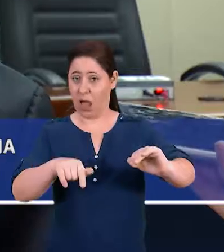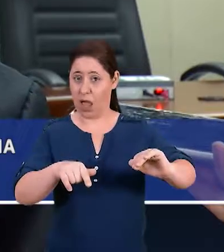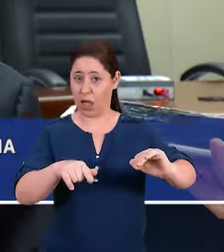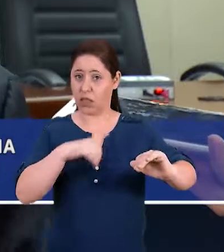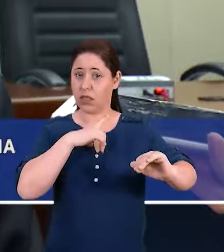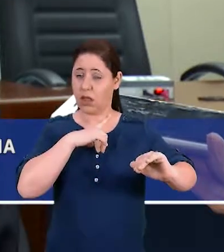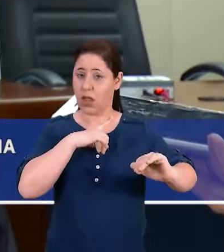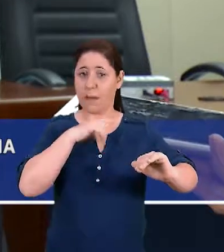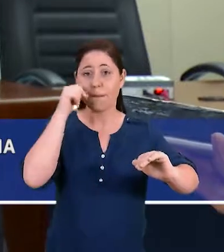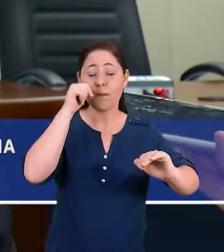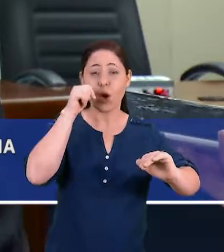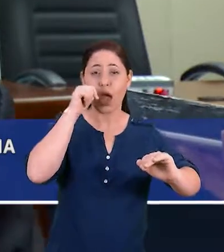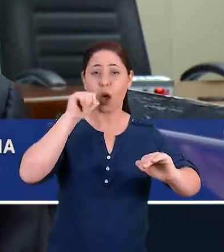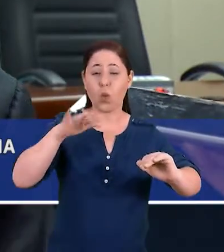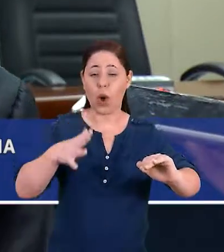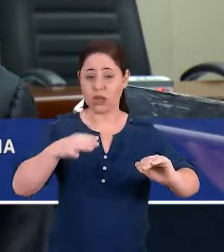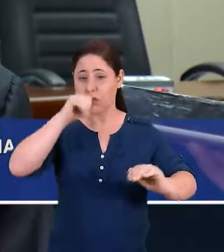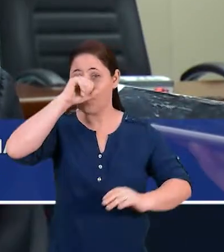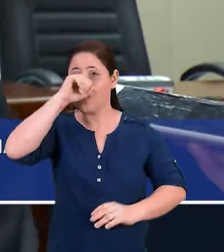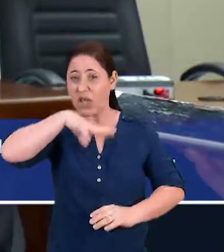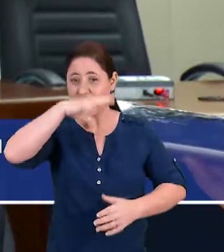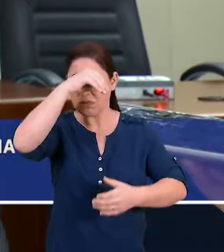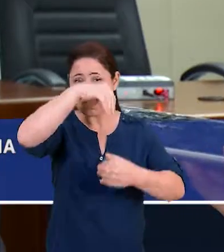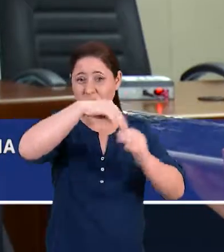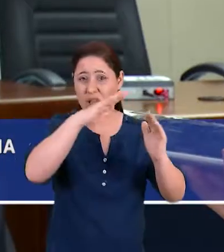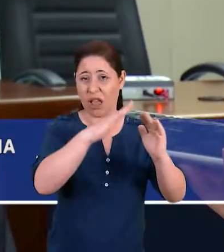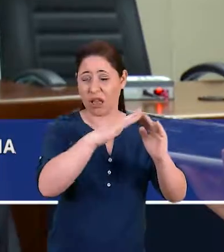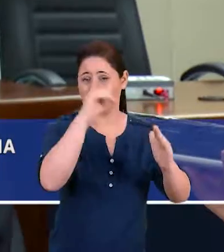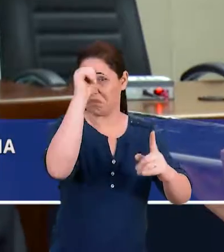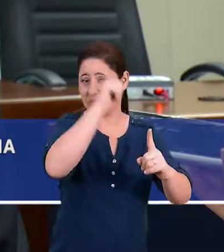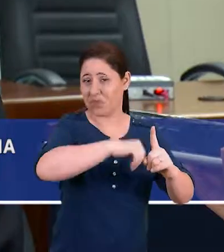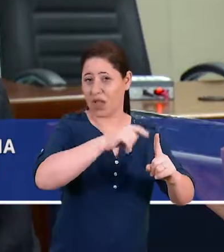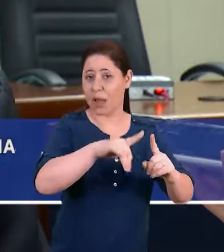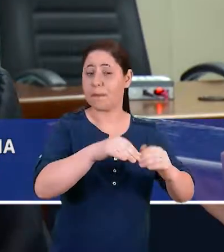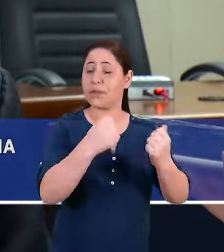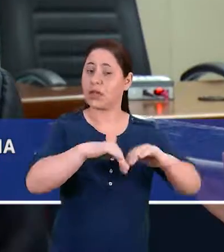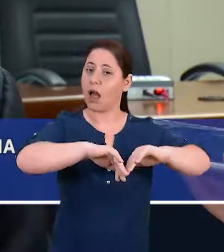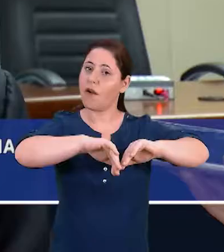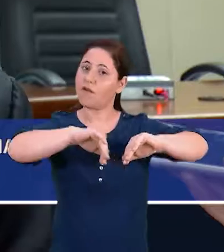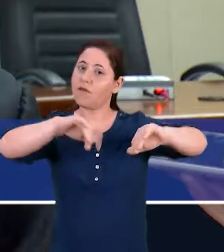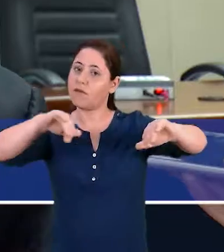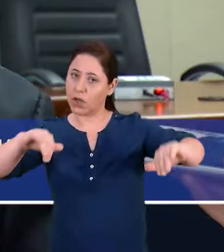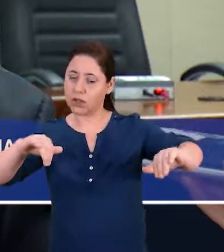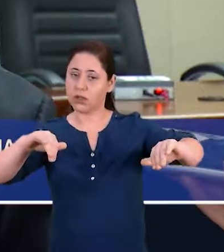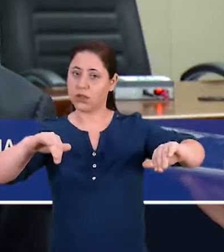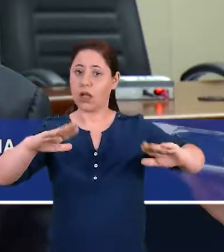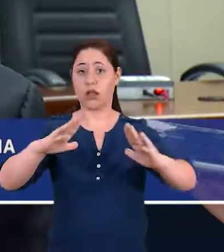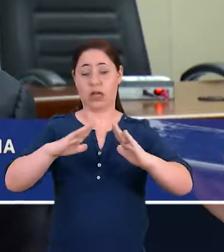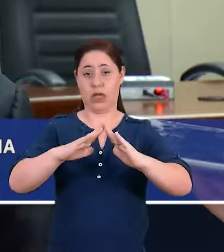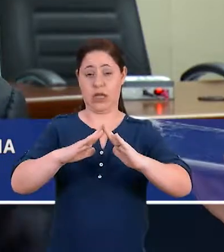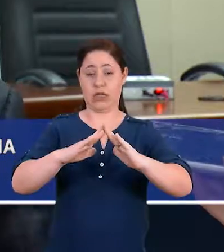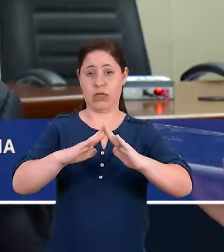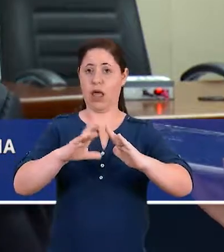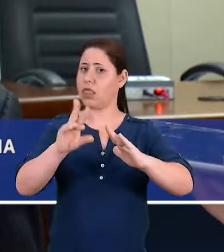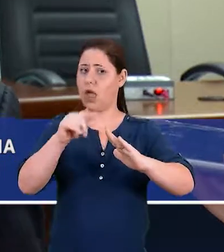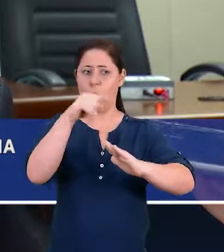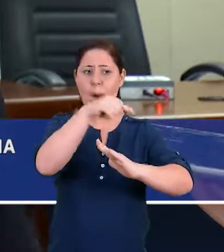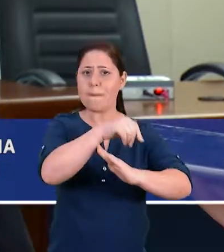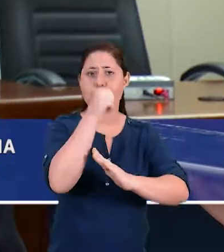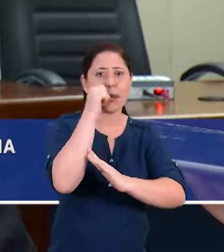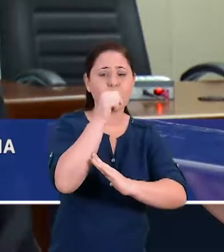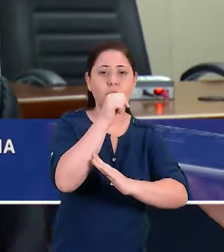cautelar obtida pelas mulheres, né, vítimas, elas têm que se afastar, têm que ser afastadas do